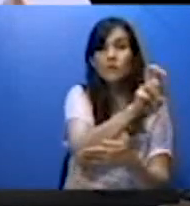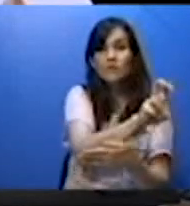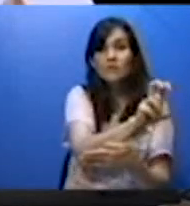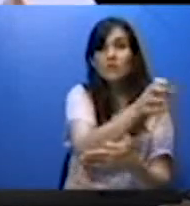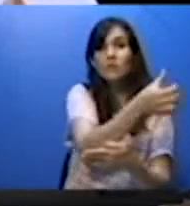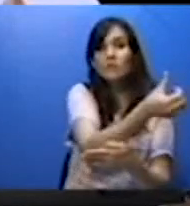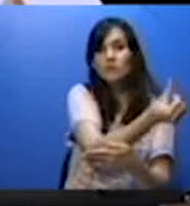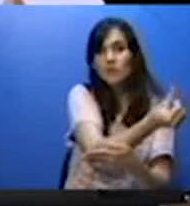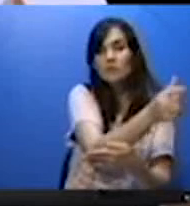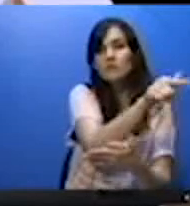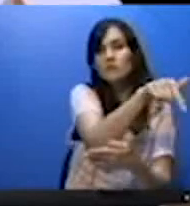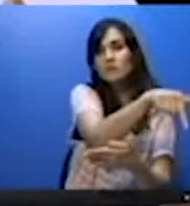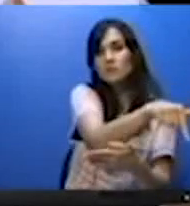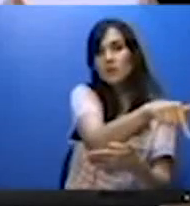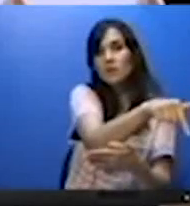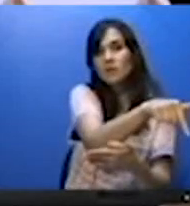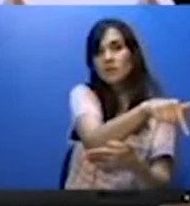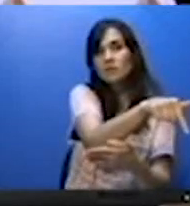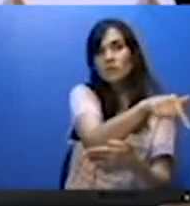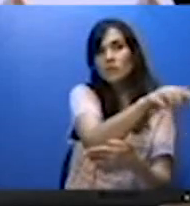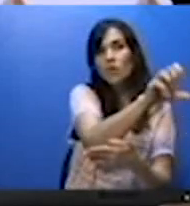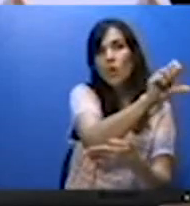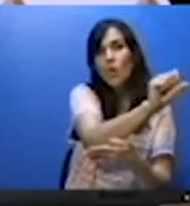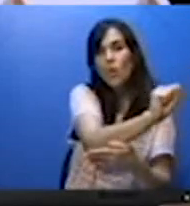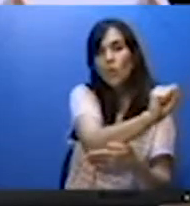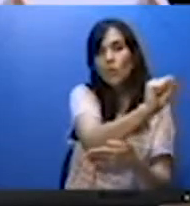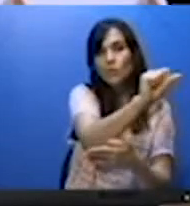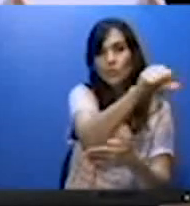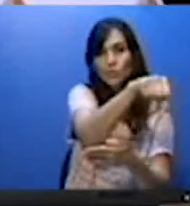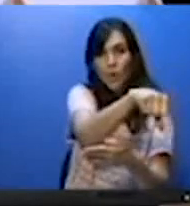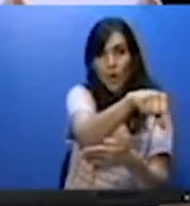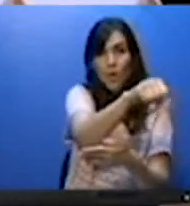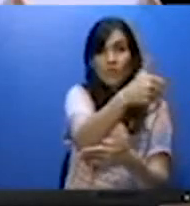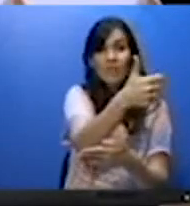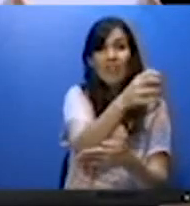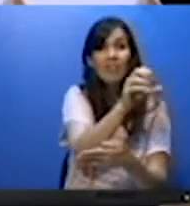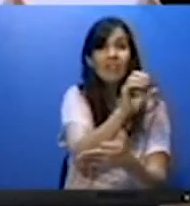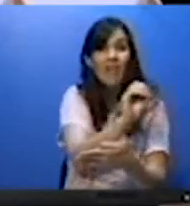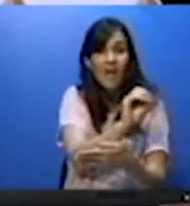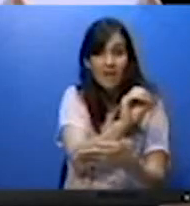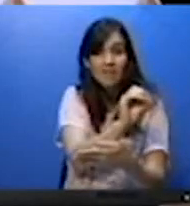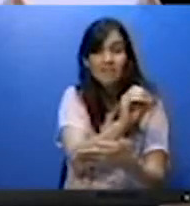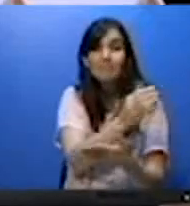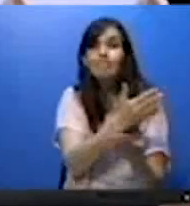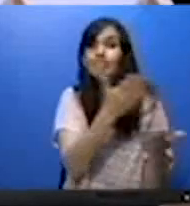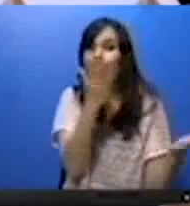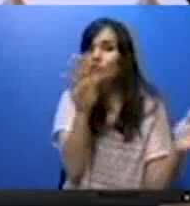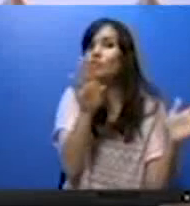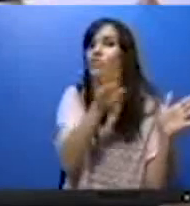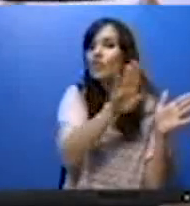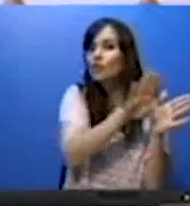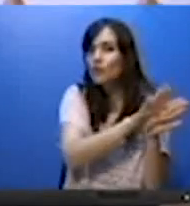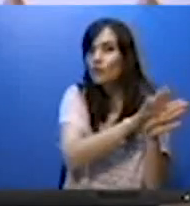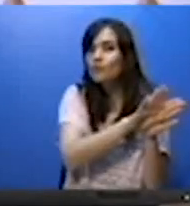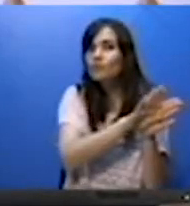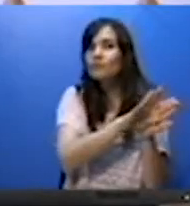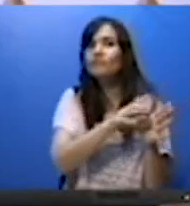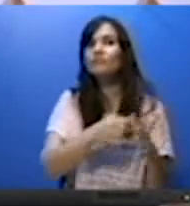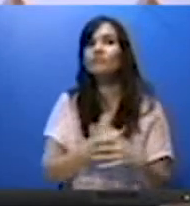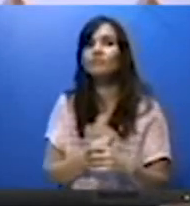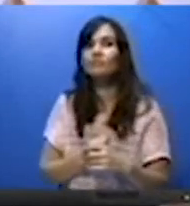6 7 8 9 10 718